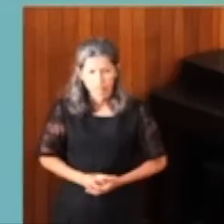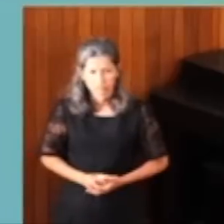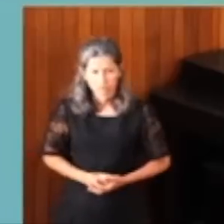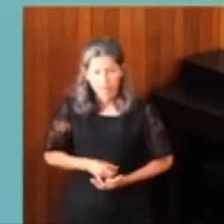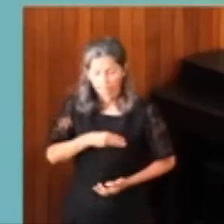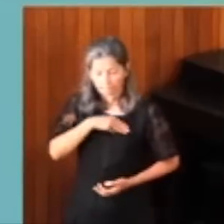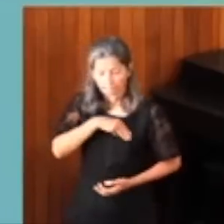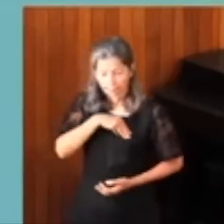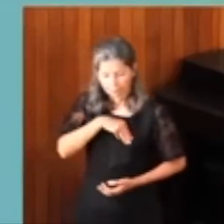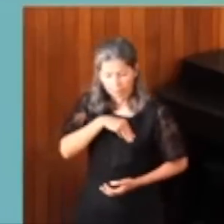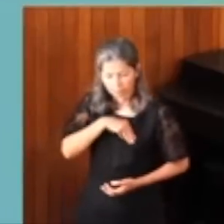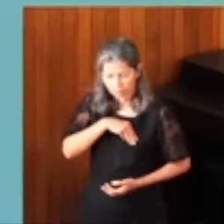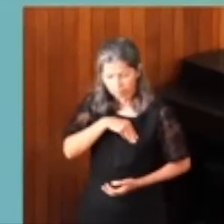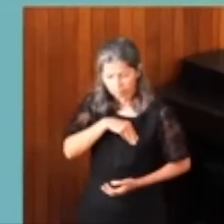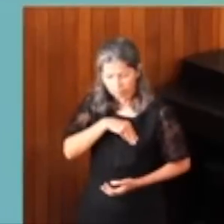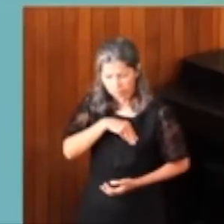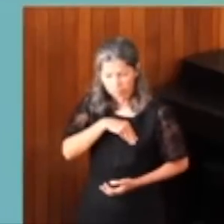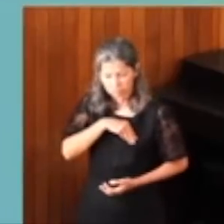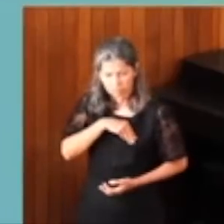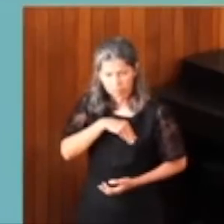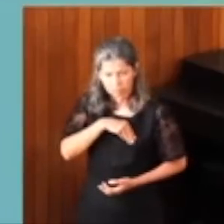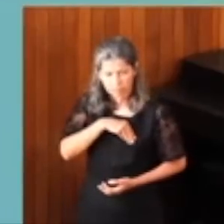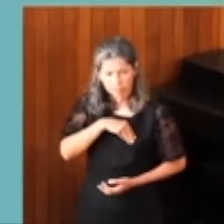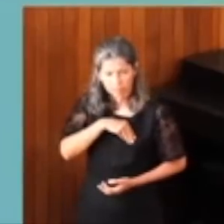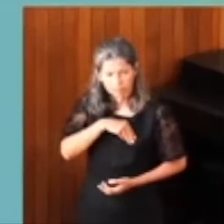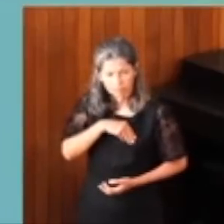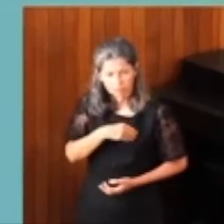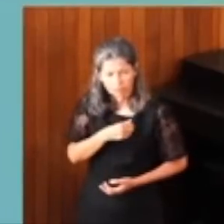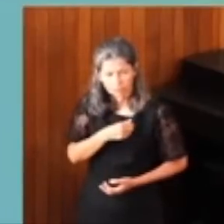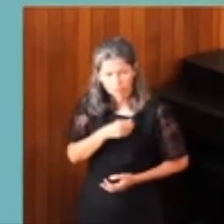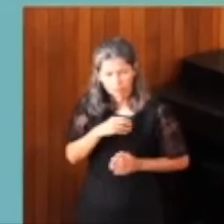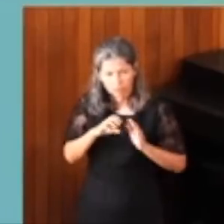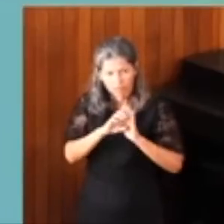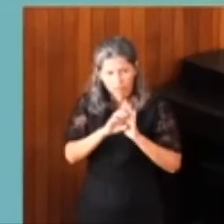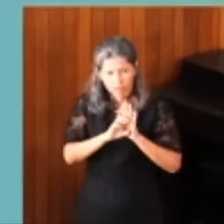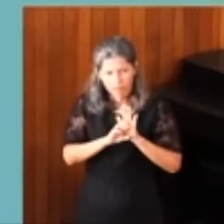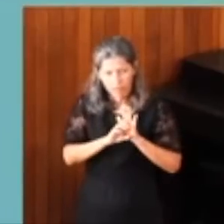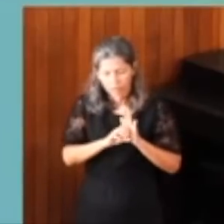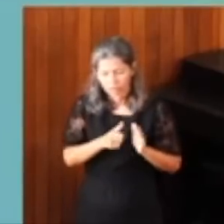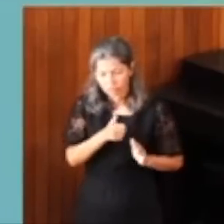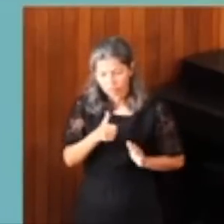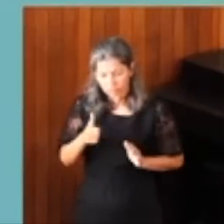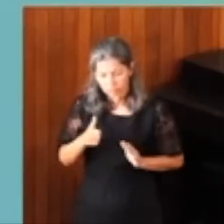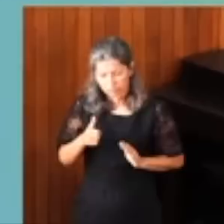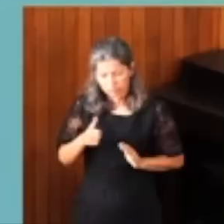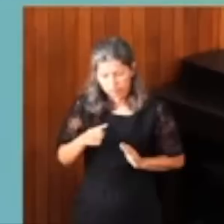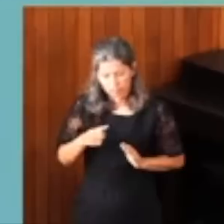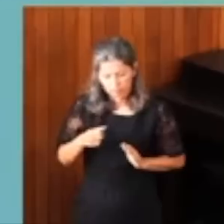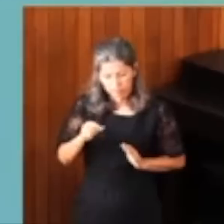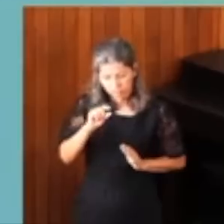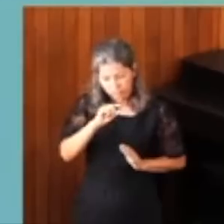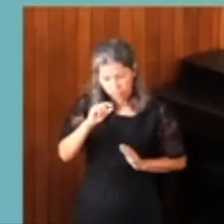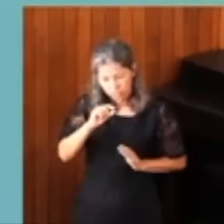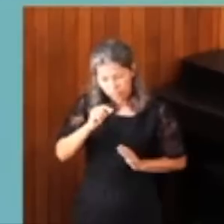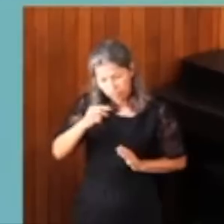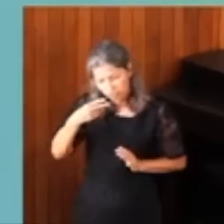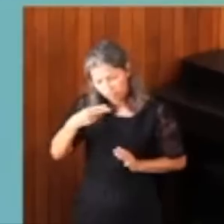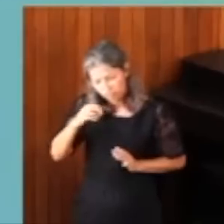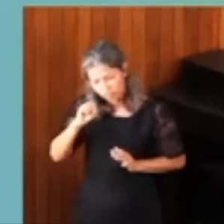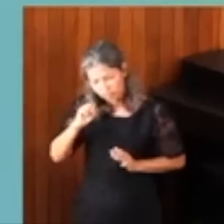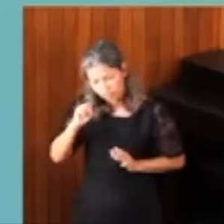vocês que estão sobrecarregados, cansados, desanimados de tanto lutar, e eu lhes darei